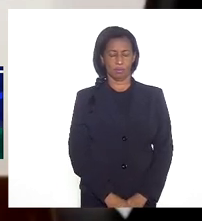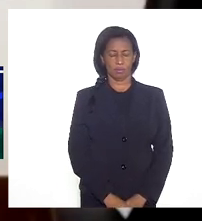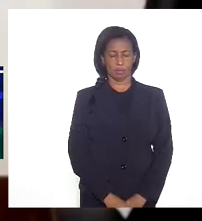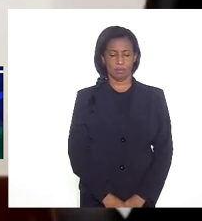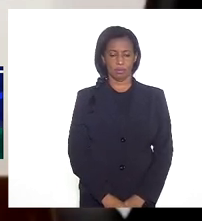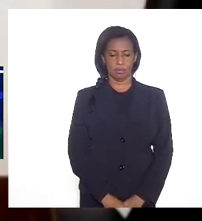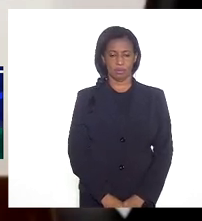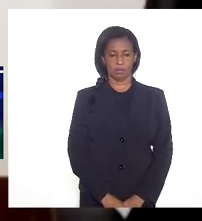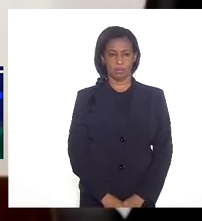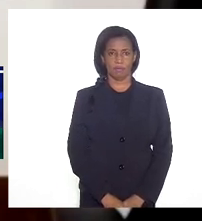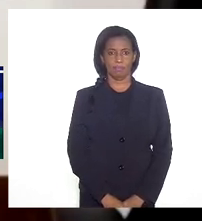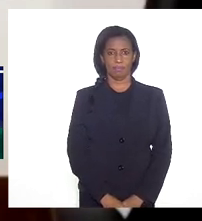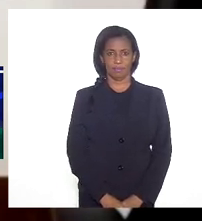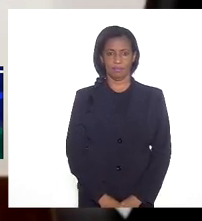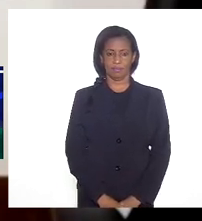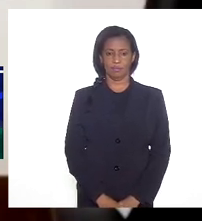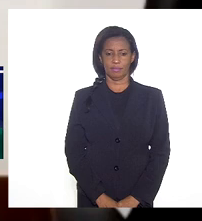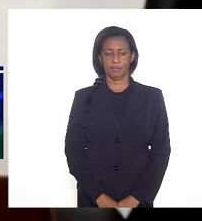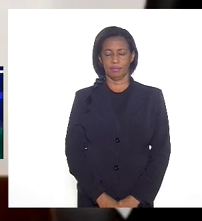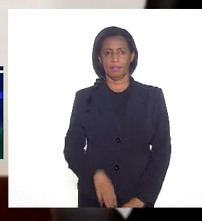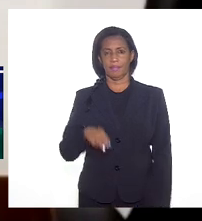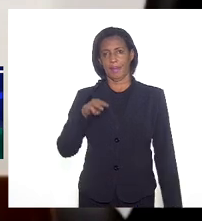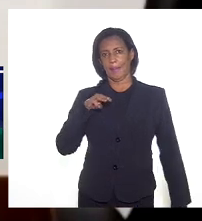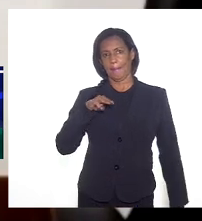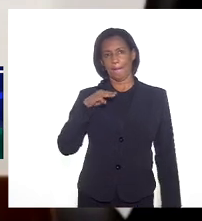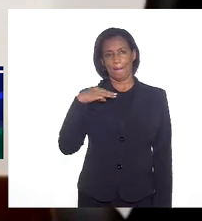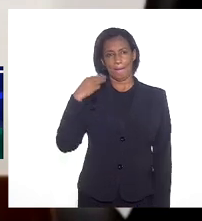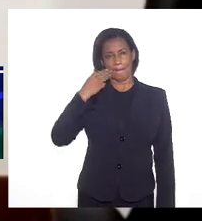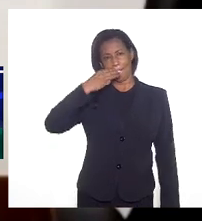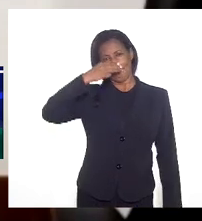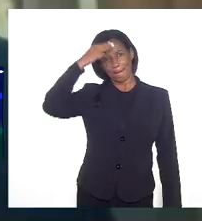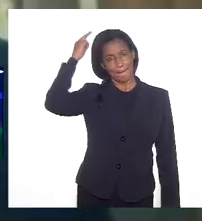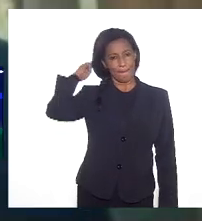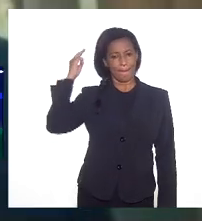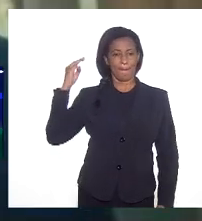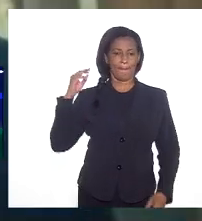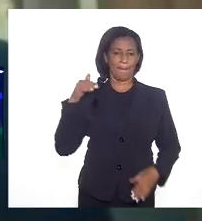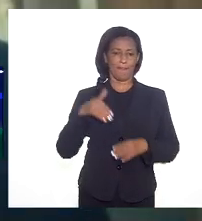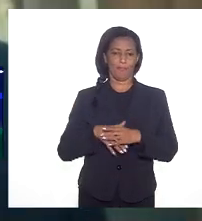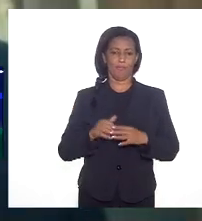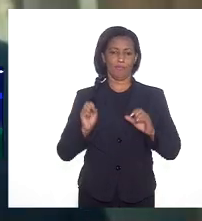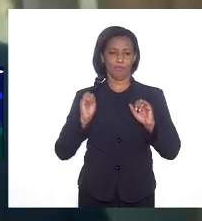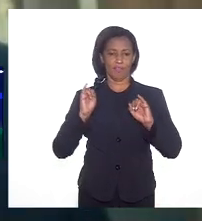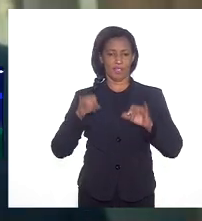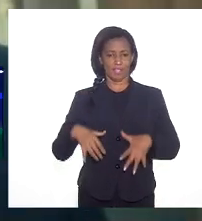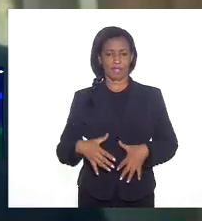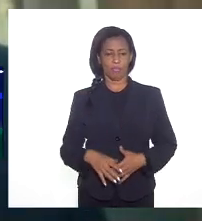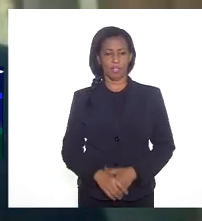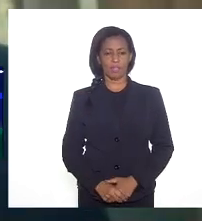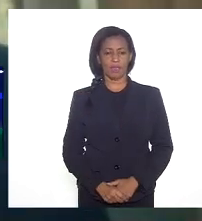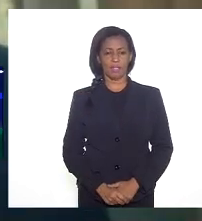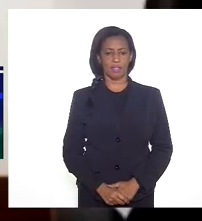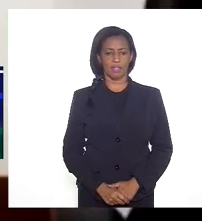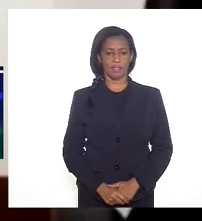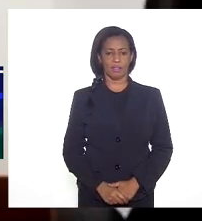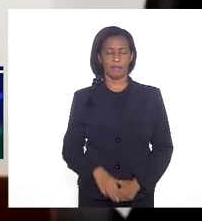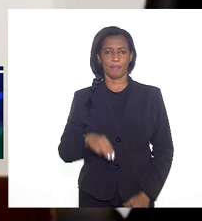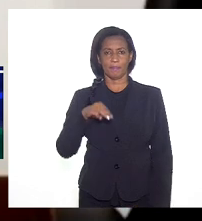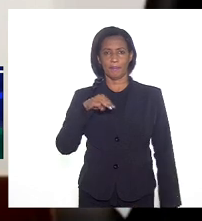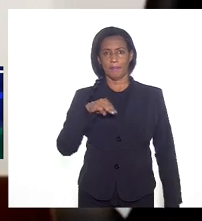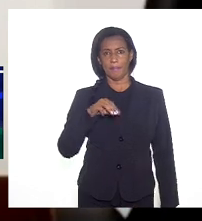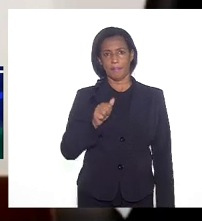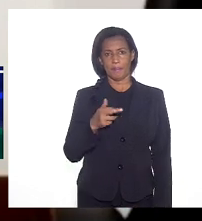Deputado Márcio Gualberto Deputado Márcio Pacheco voto sim presidente Deputado Marcos